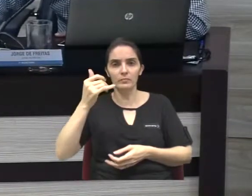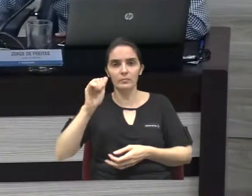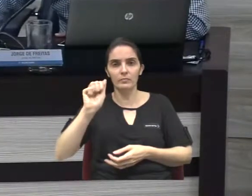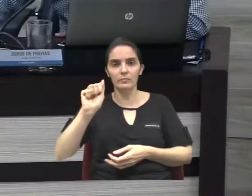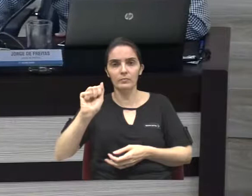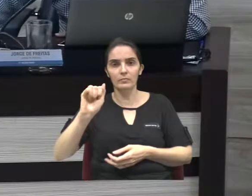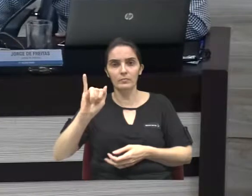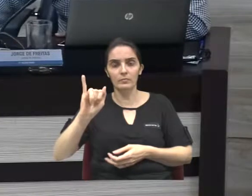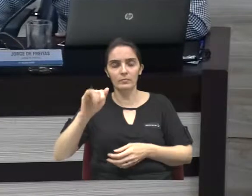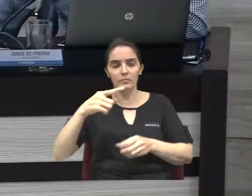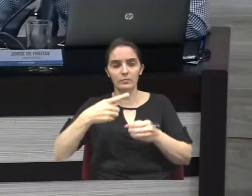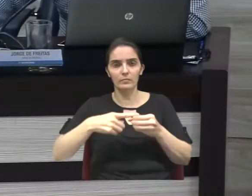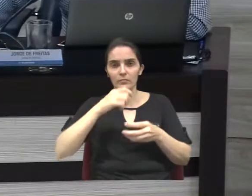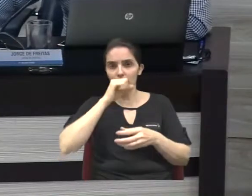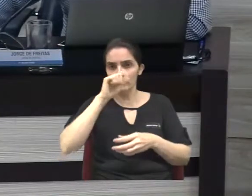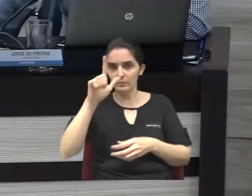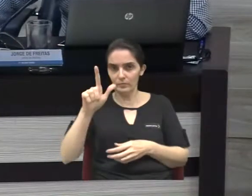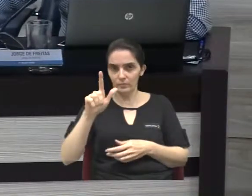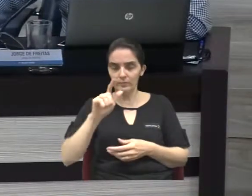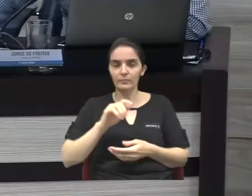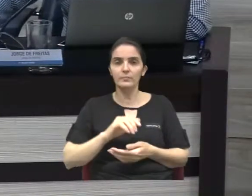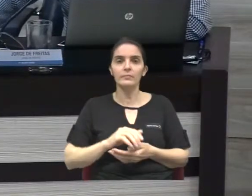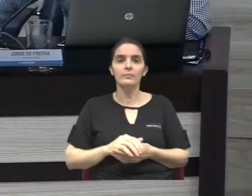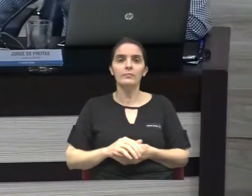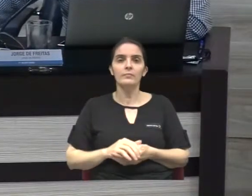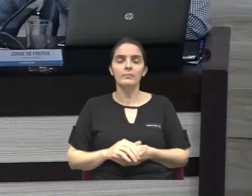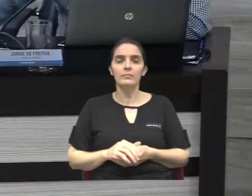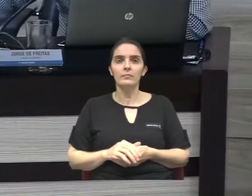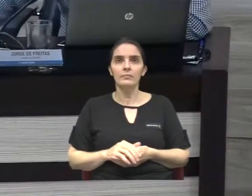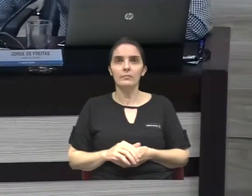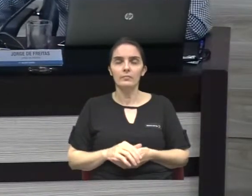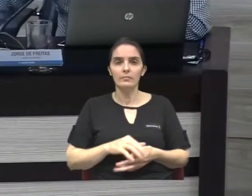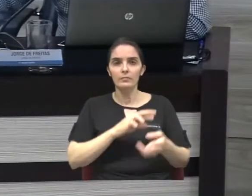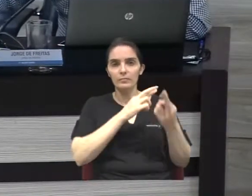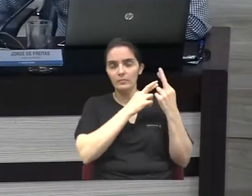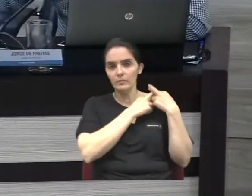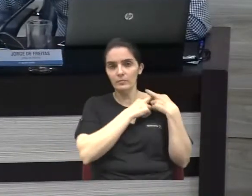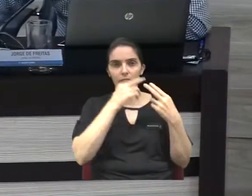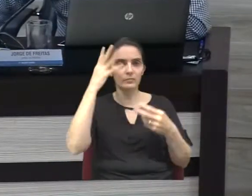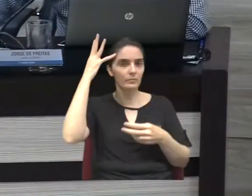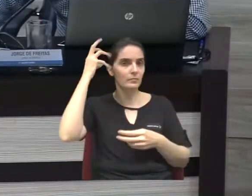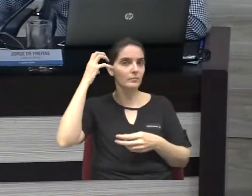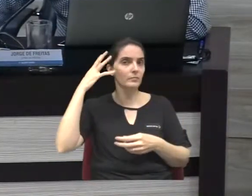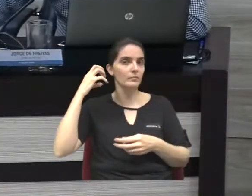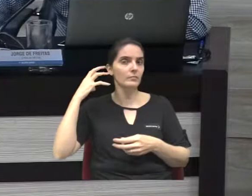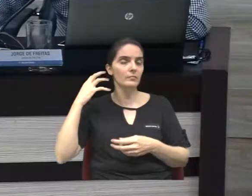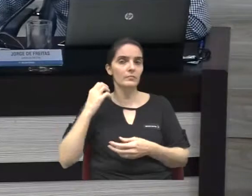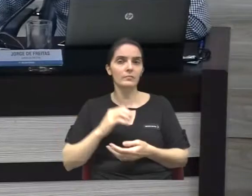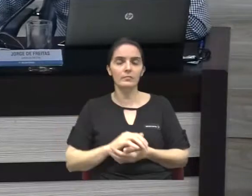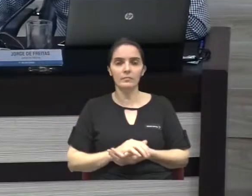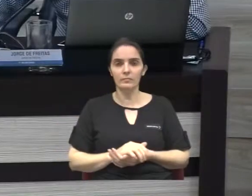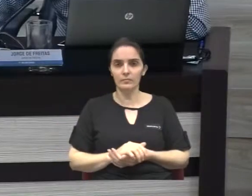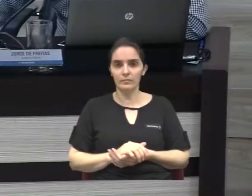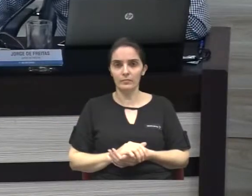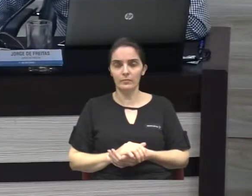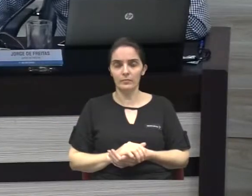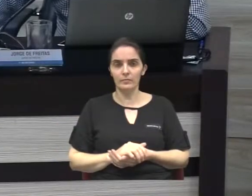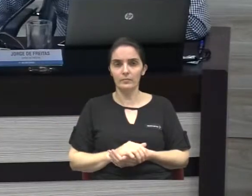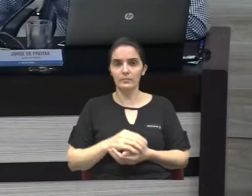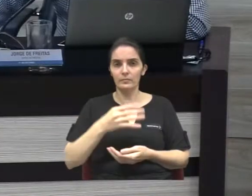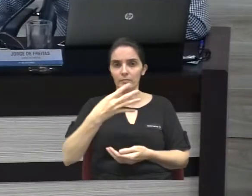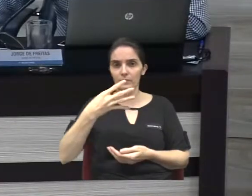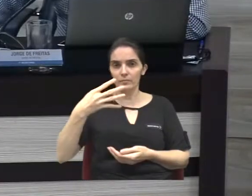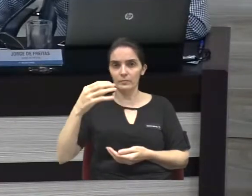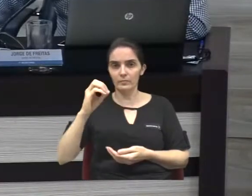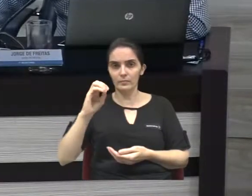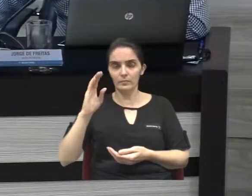município de Limeira. A vereadora Lu Bogo. O requerimento 440, barra 19, está em